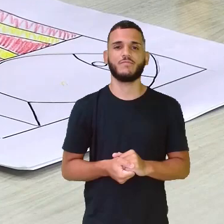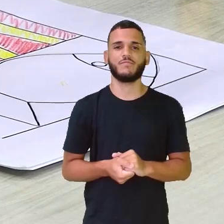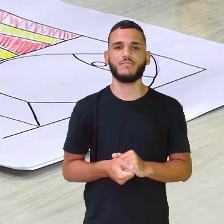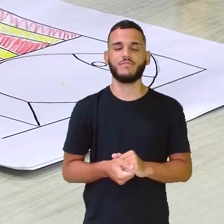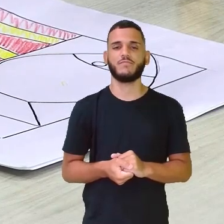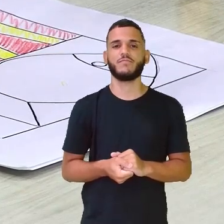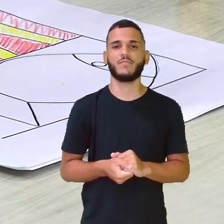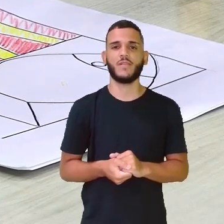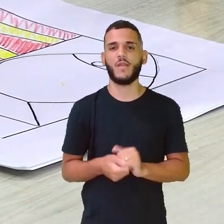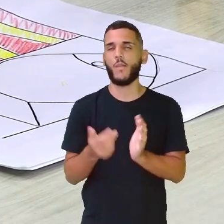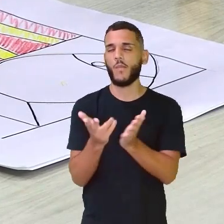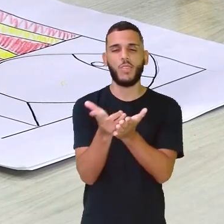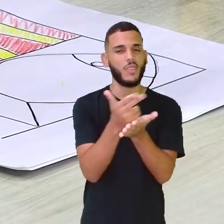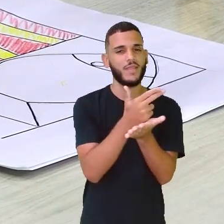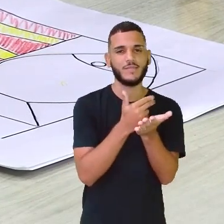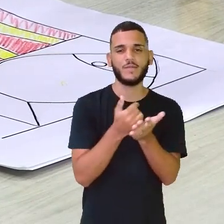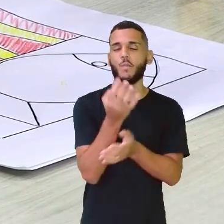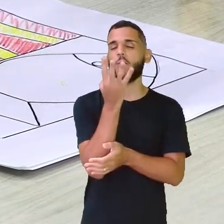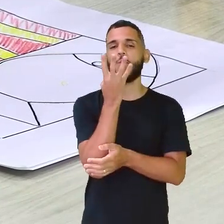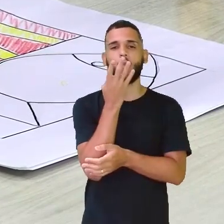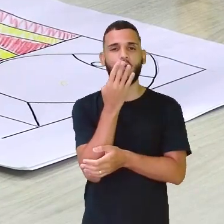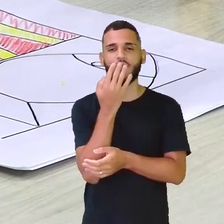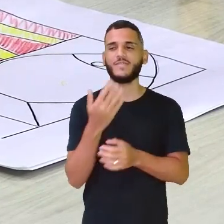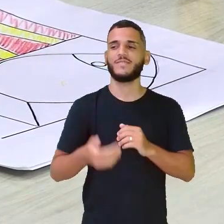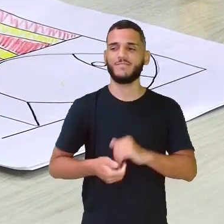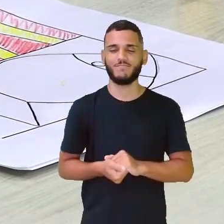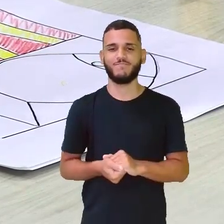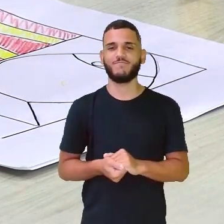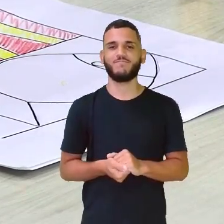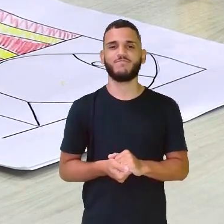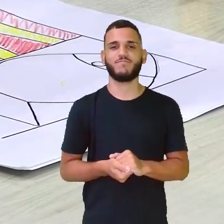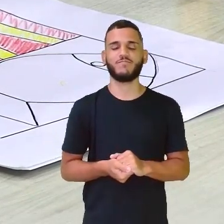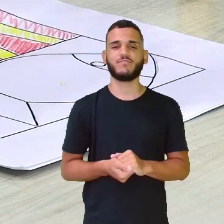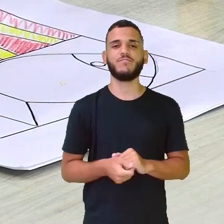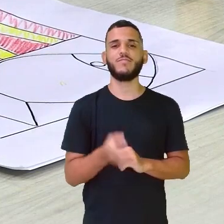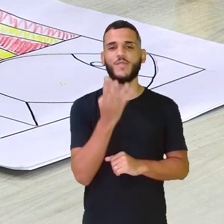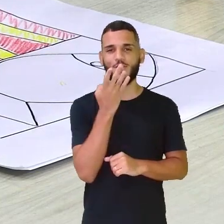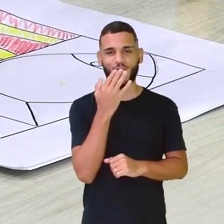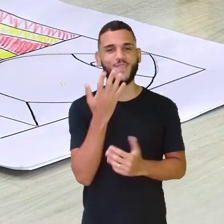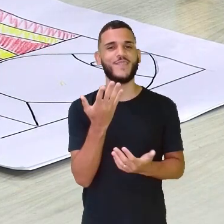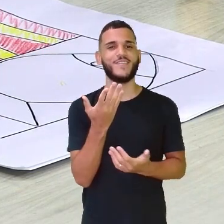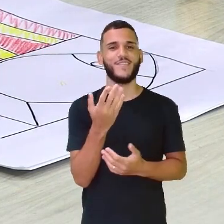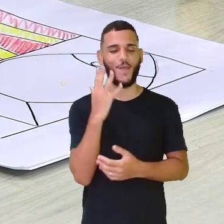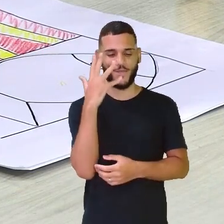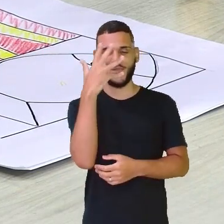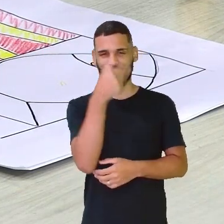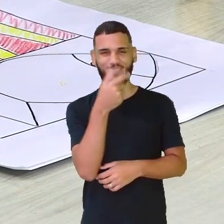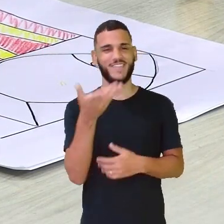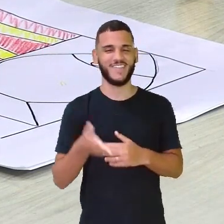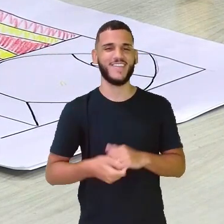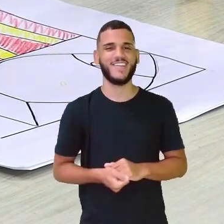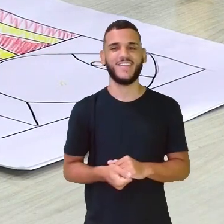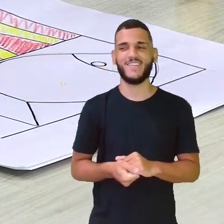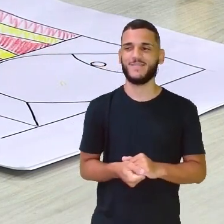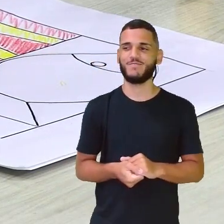E o desenho está ficando aí bem colorido. O colorido dá uma vida, né, gente? E aqui, ó,